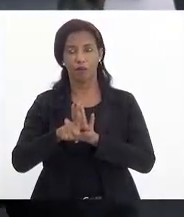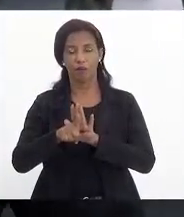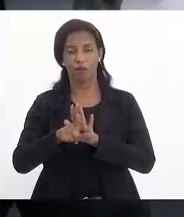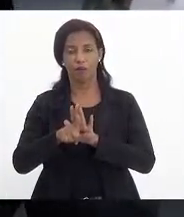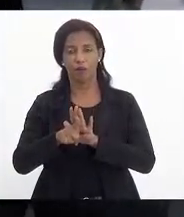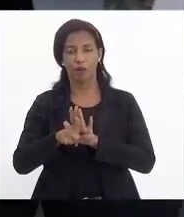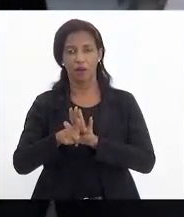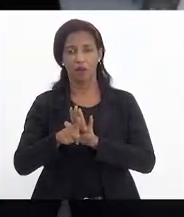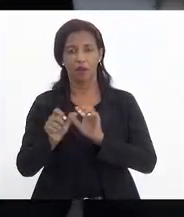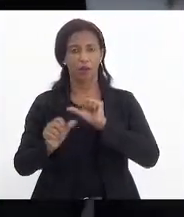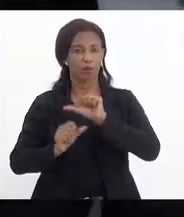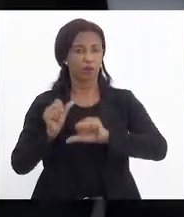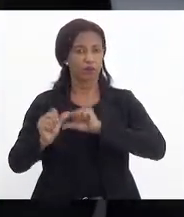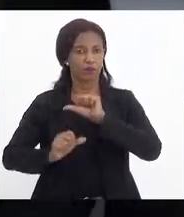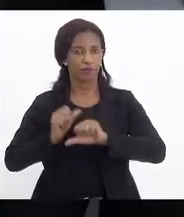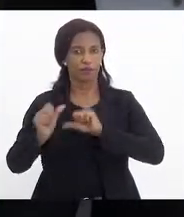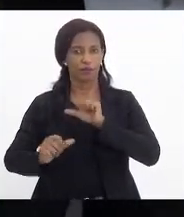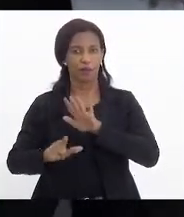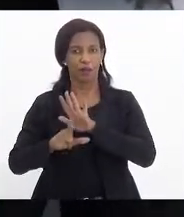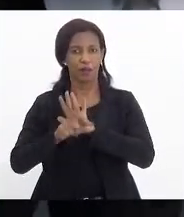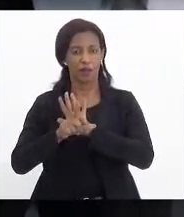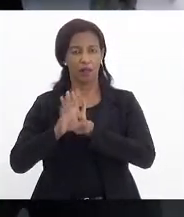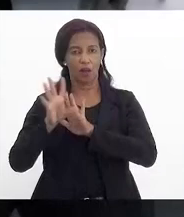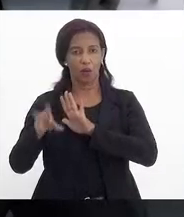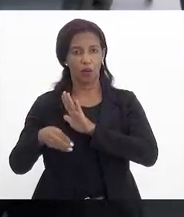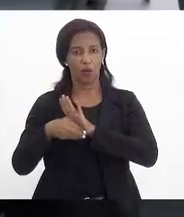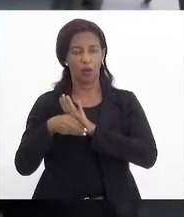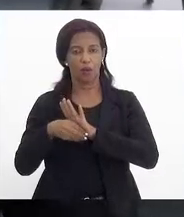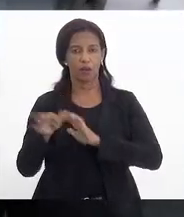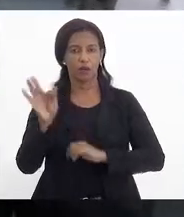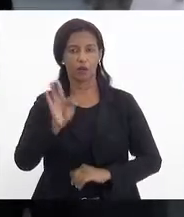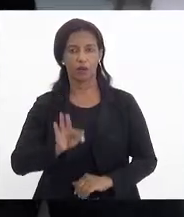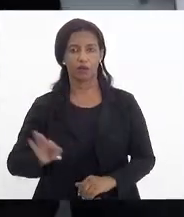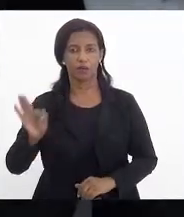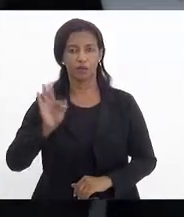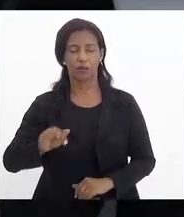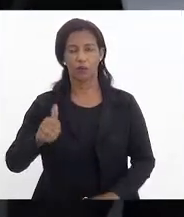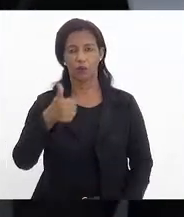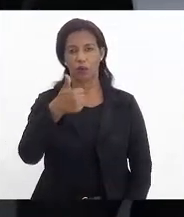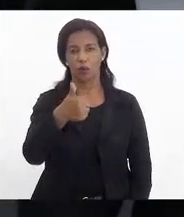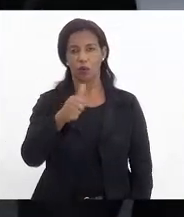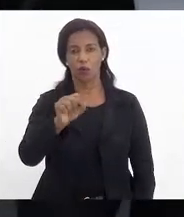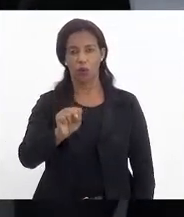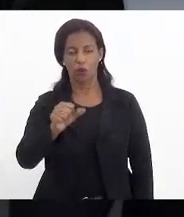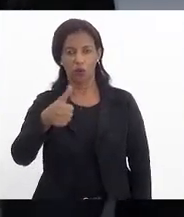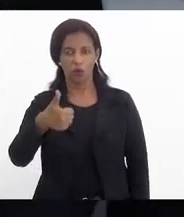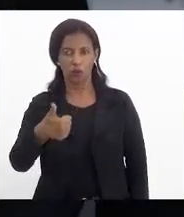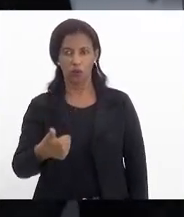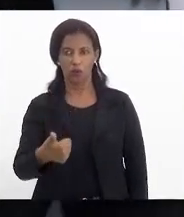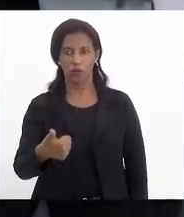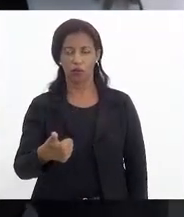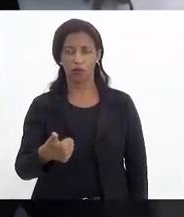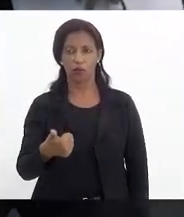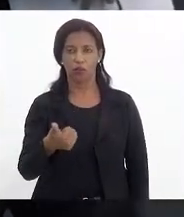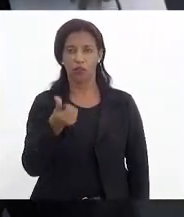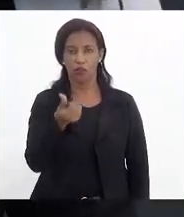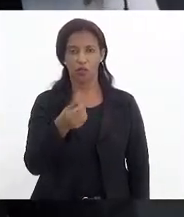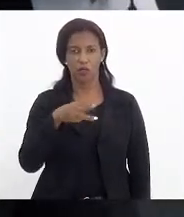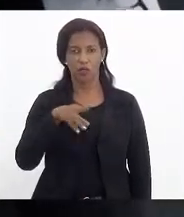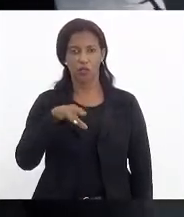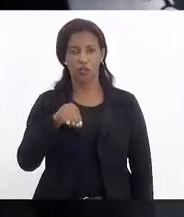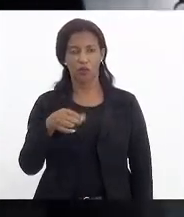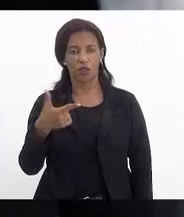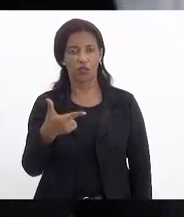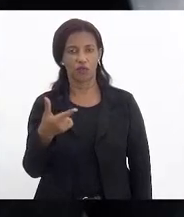ambas modificadas pela Lei Complementar Federal número 181, de 6 de